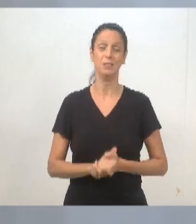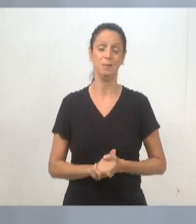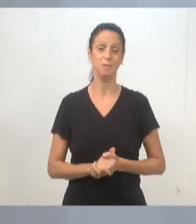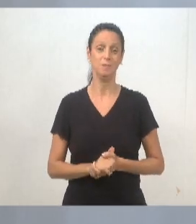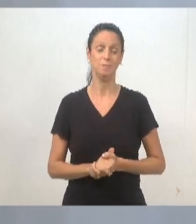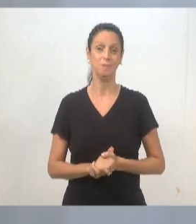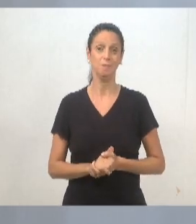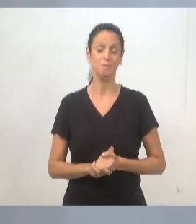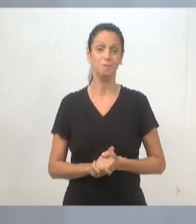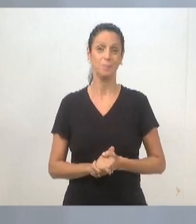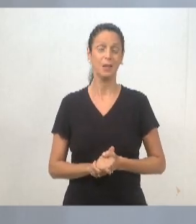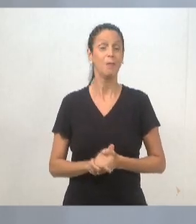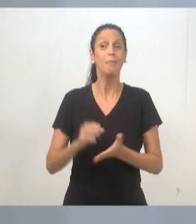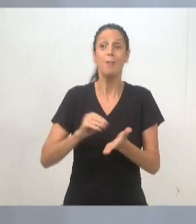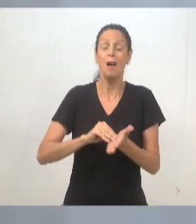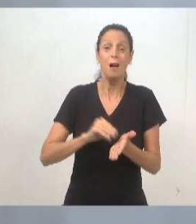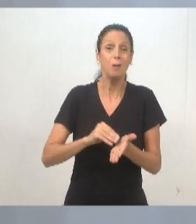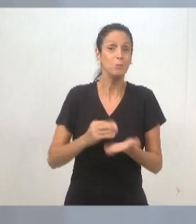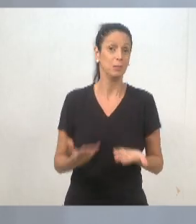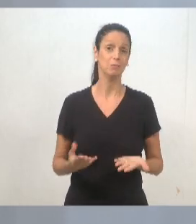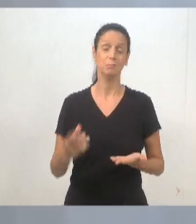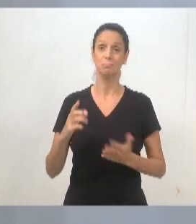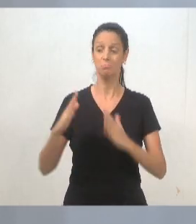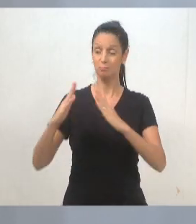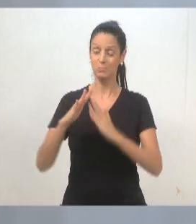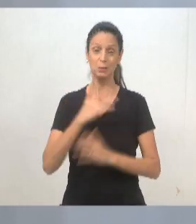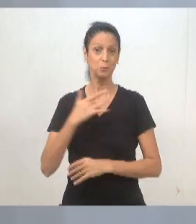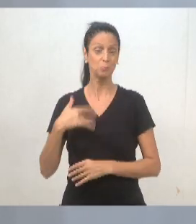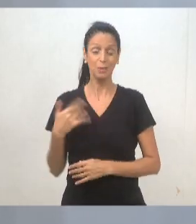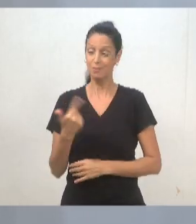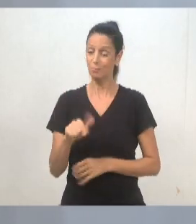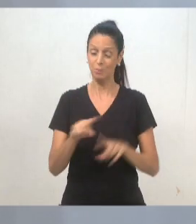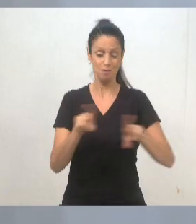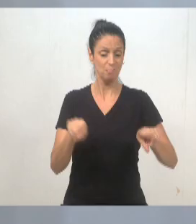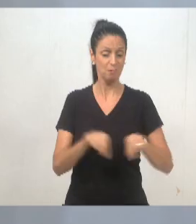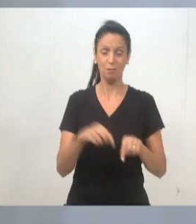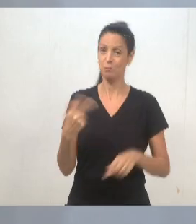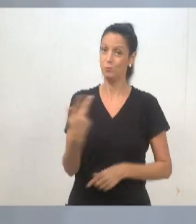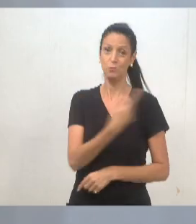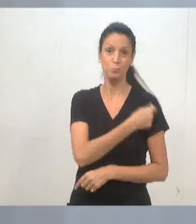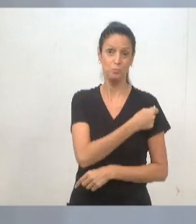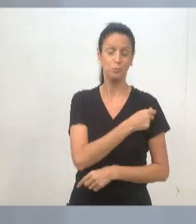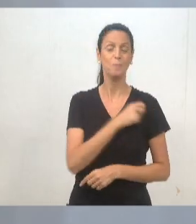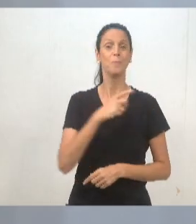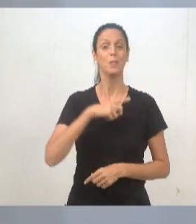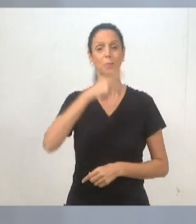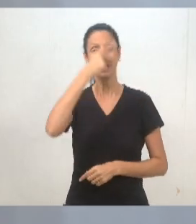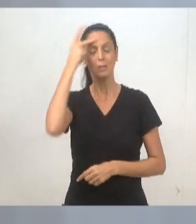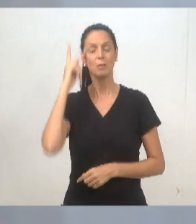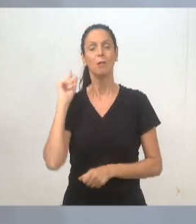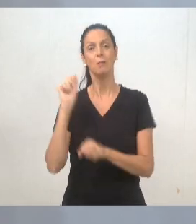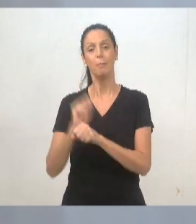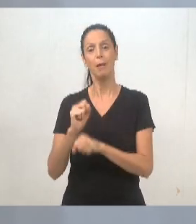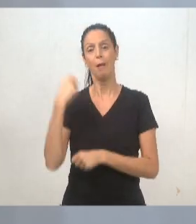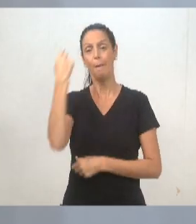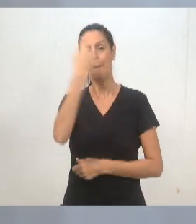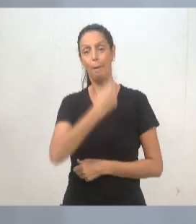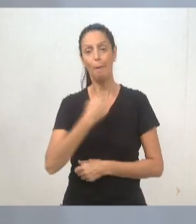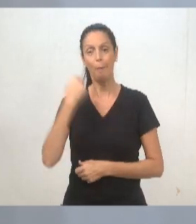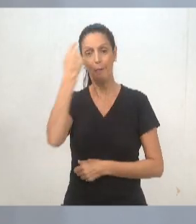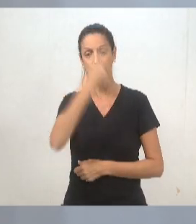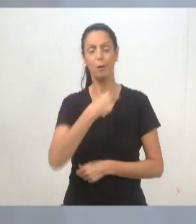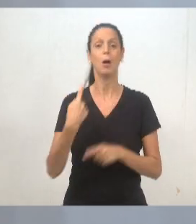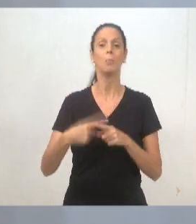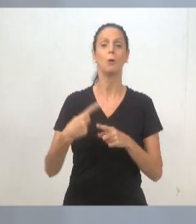sala de vacinação, unidade de saúde que as pessoas esperam horas para poder se vacinar, porque está